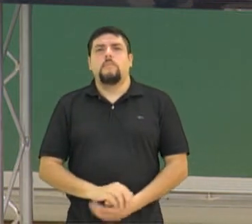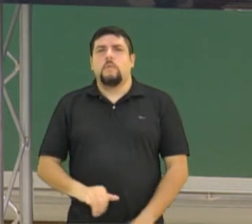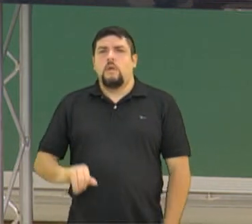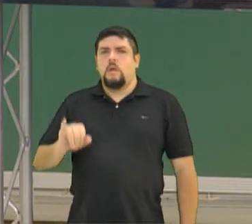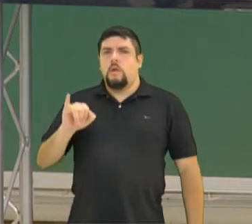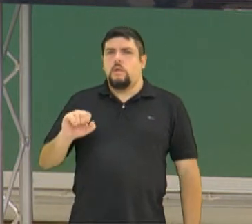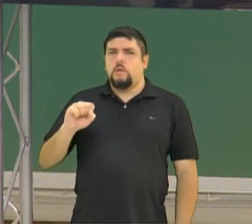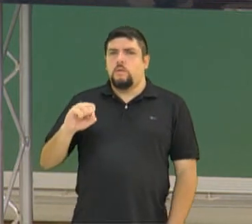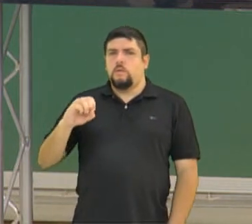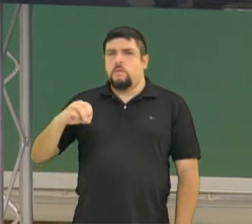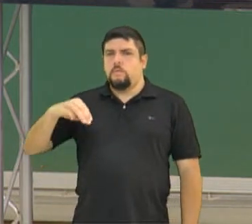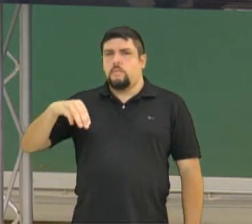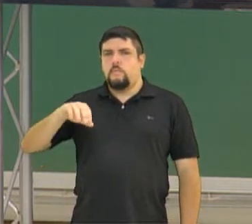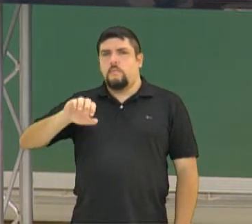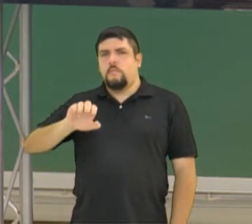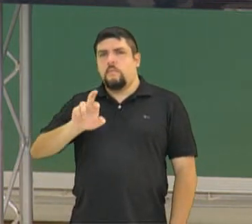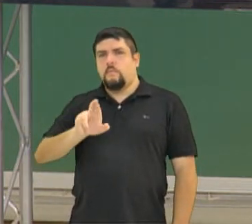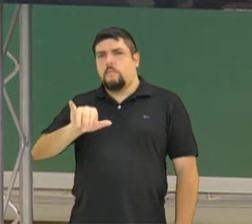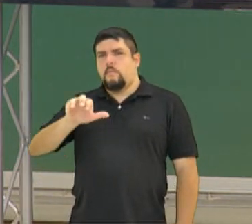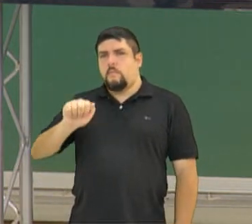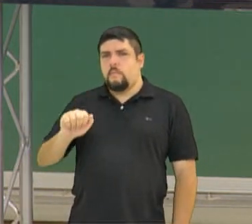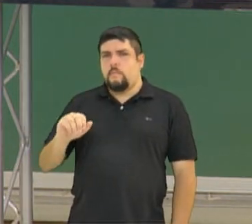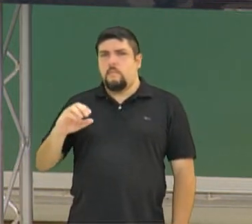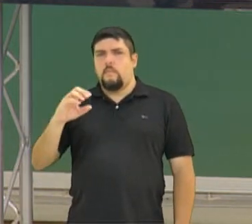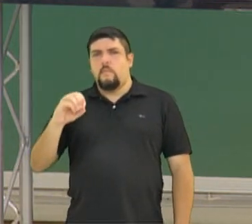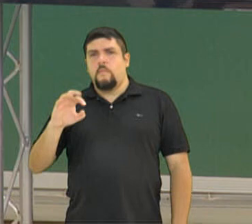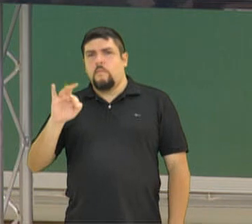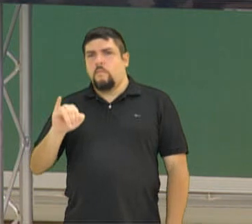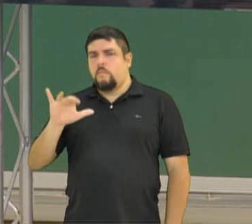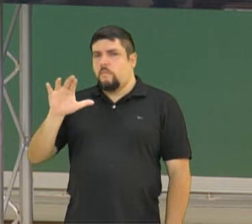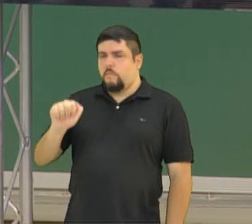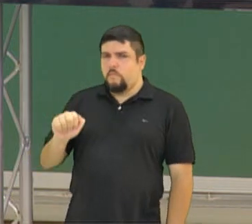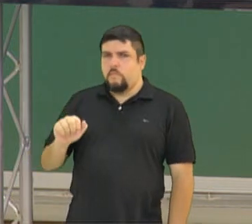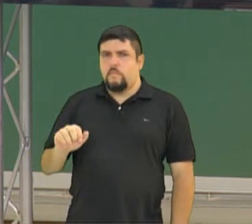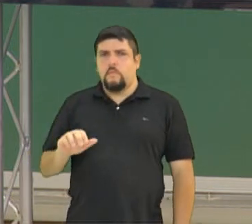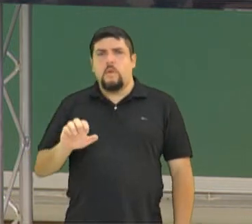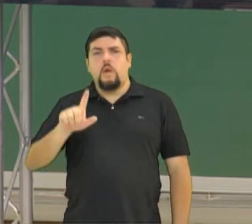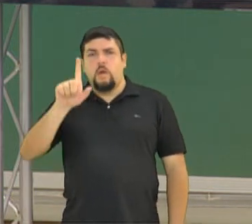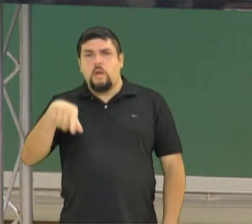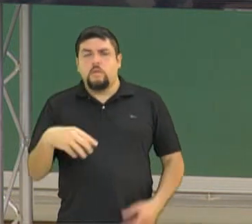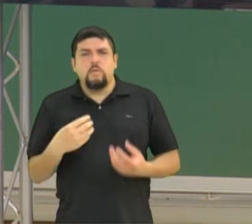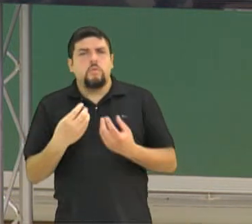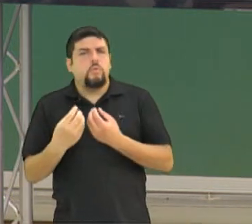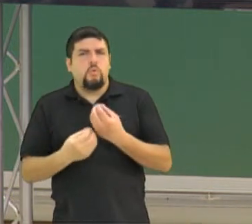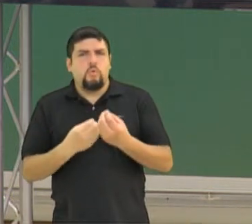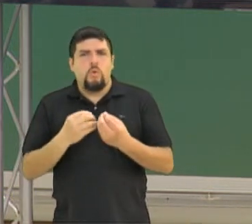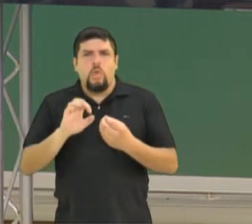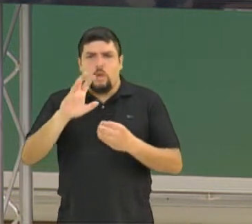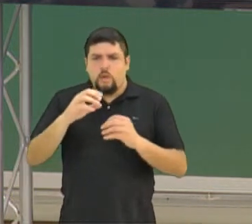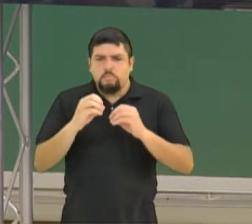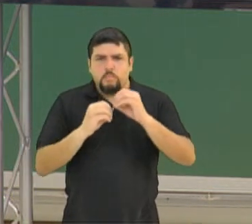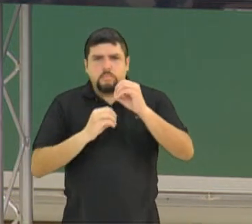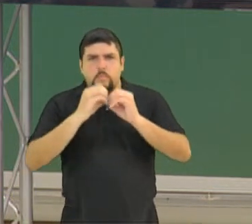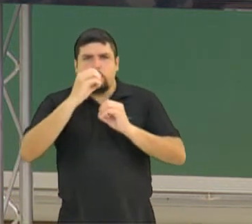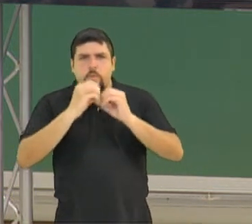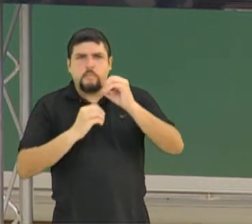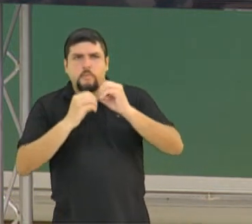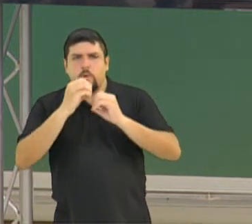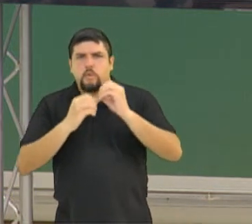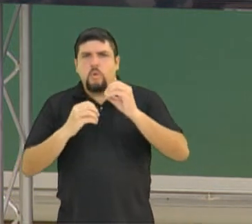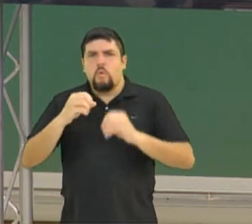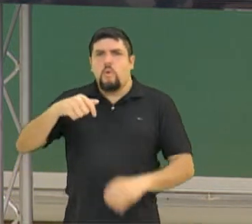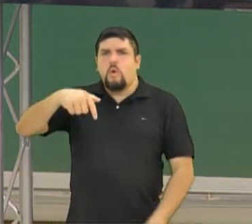isomeria óptica, senhoras e senhores? Denomina-se, então, ele é um caso particular da isomeria espacial, onde só ocorre em moléculas quirais,